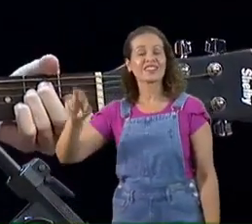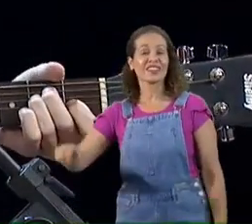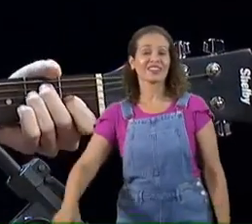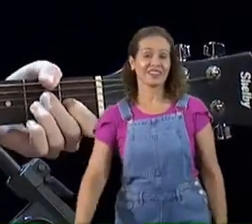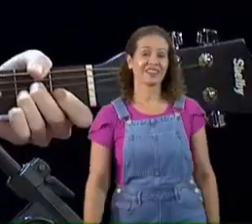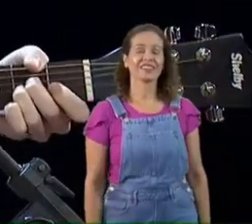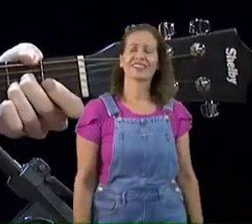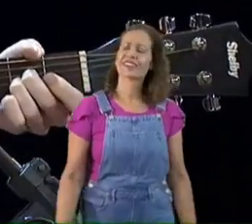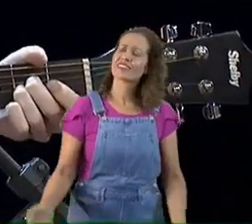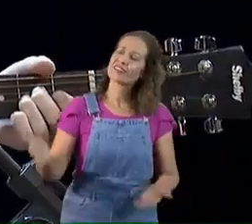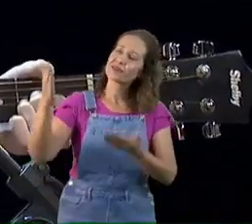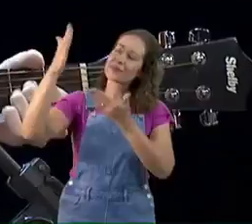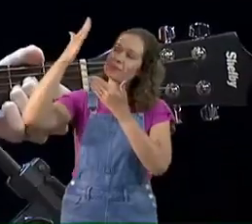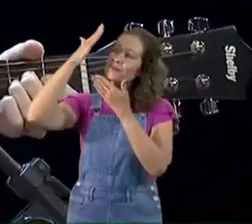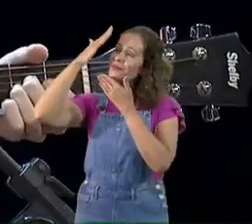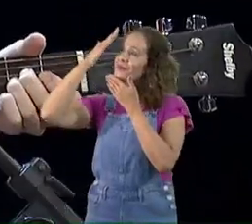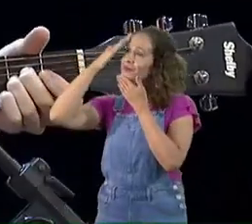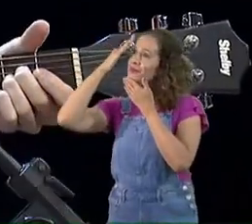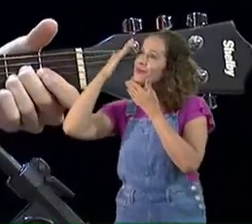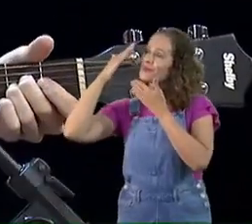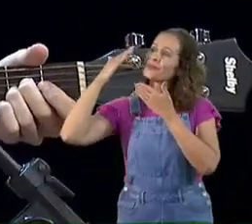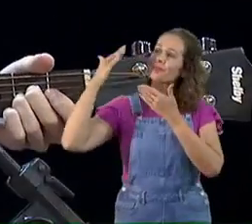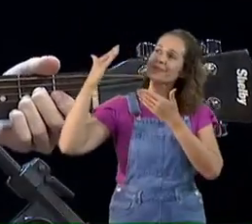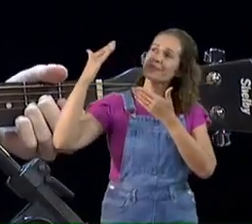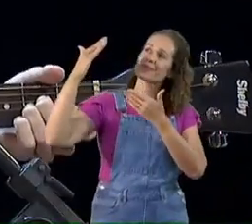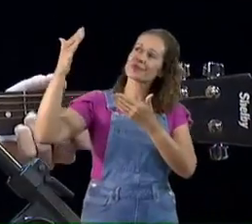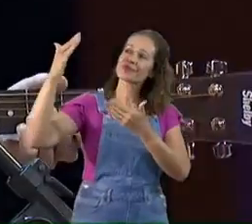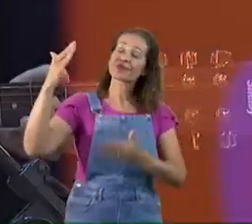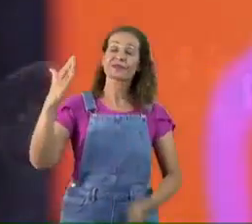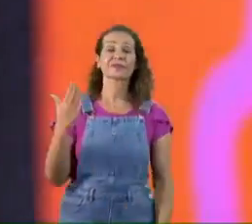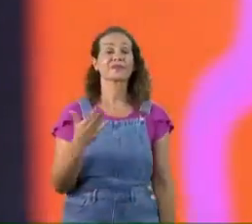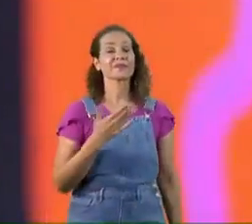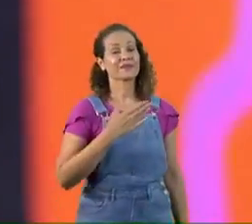Senhor. Te agradeço.